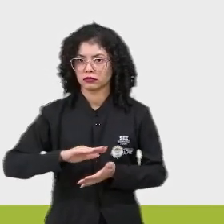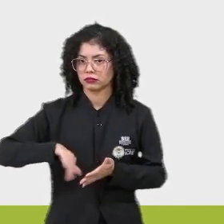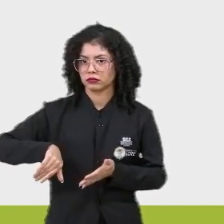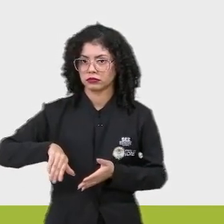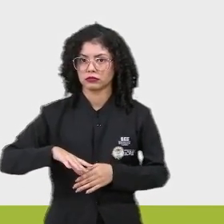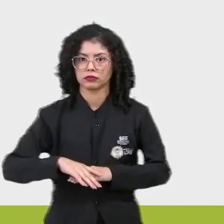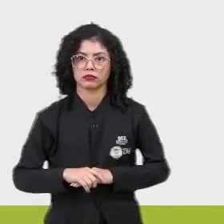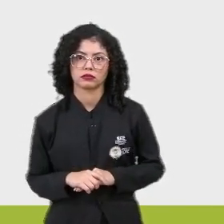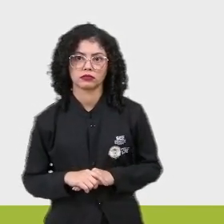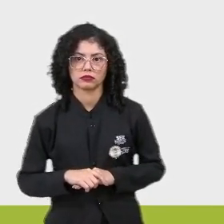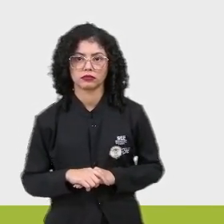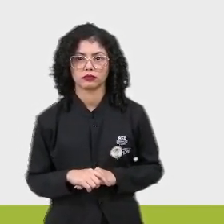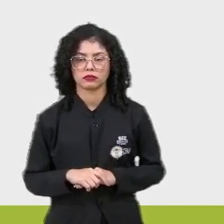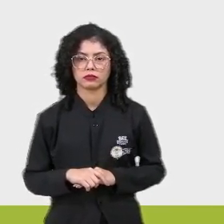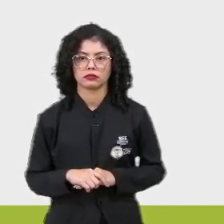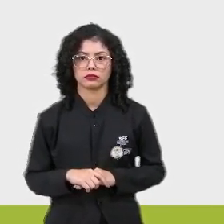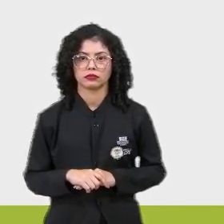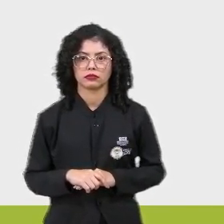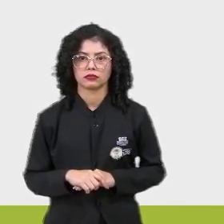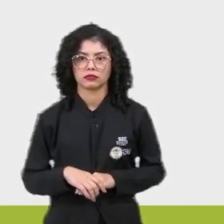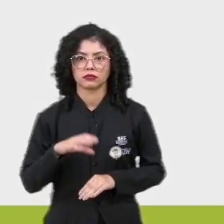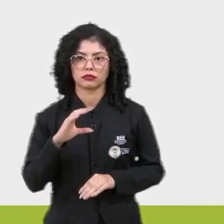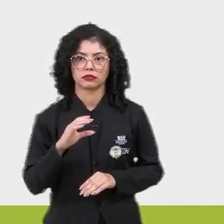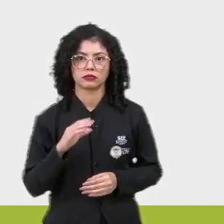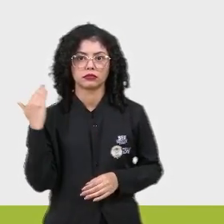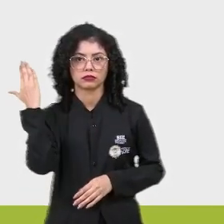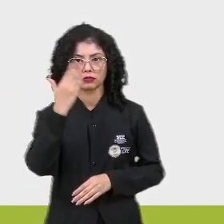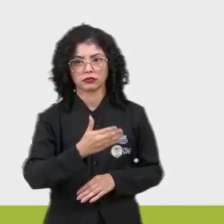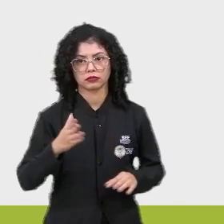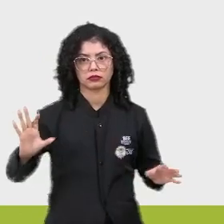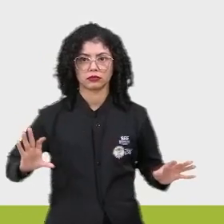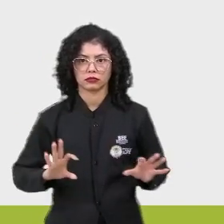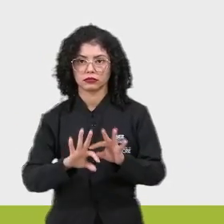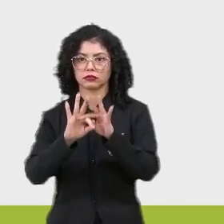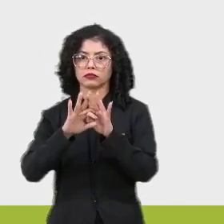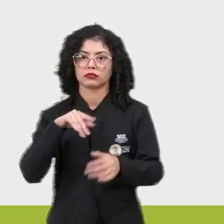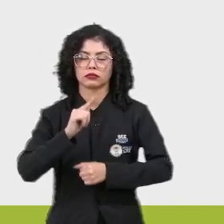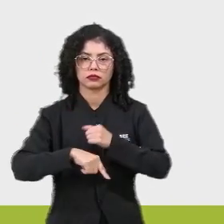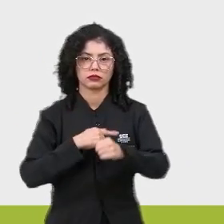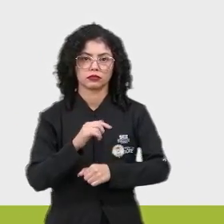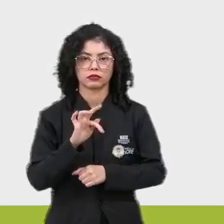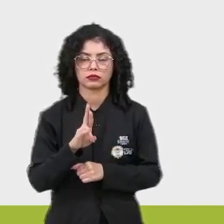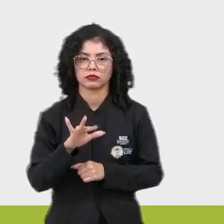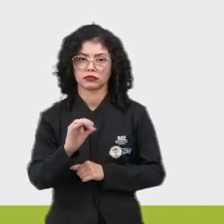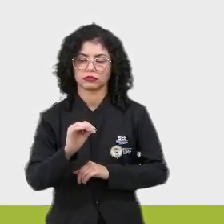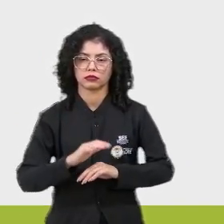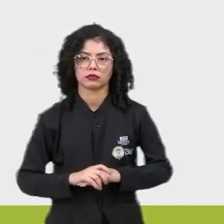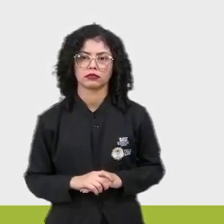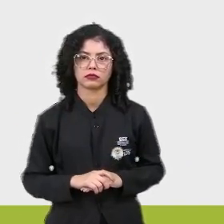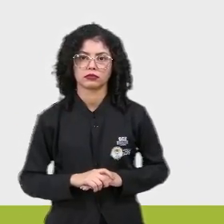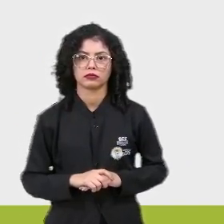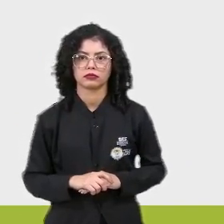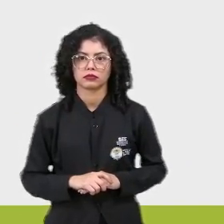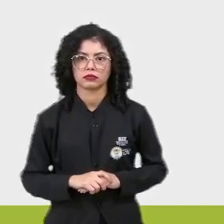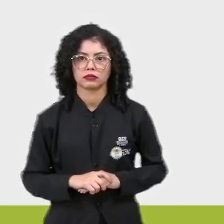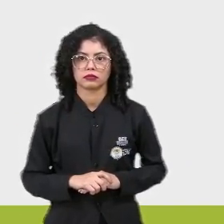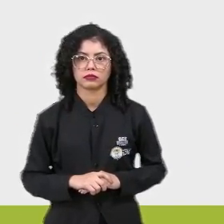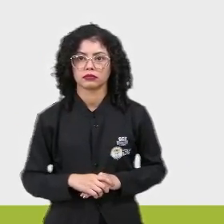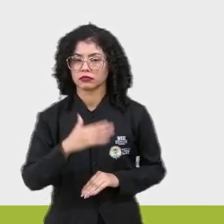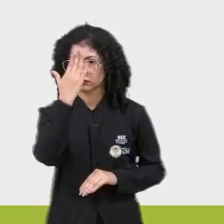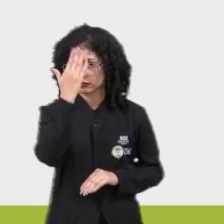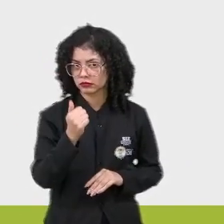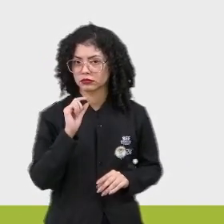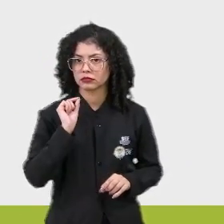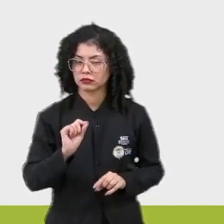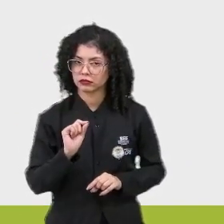descartamos aí essa alternativa. C, ela é direta em relação a raio atômico.